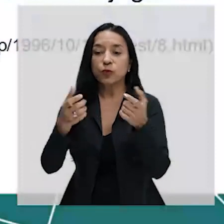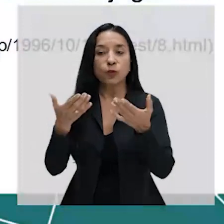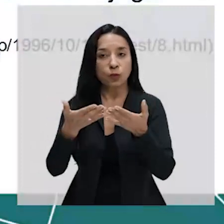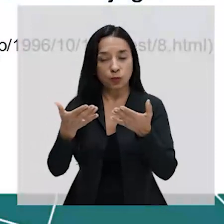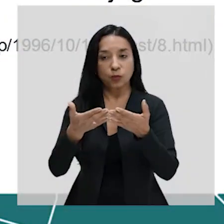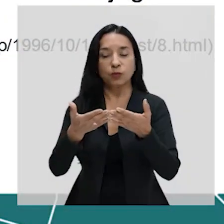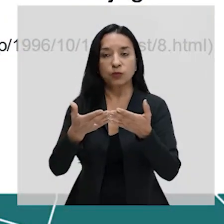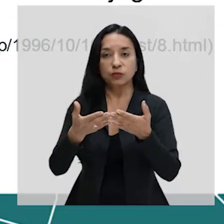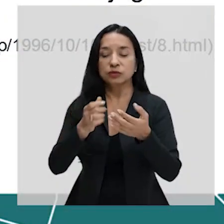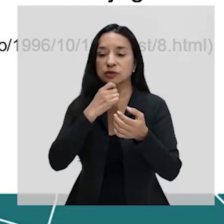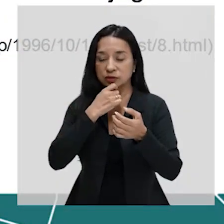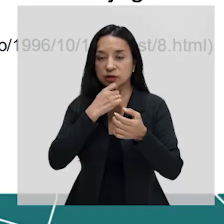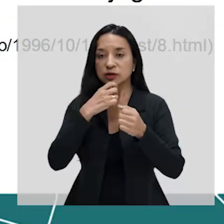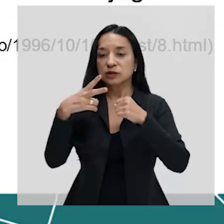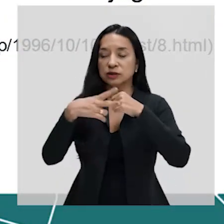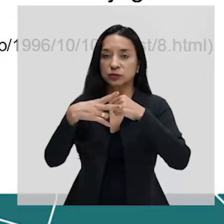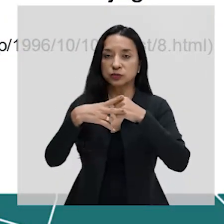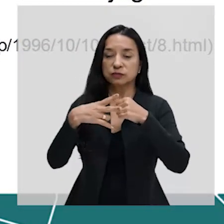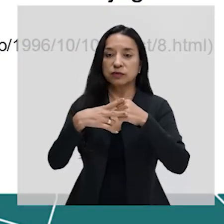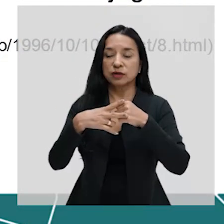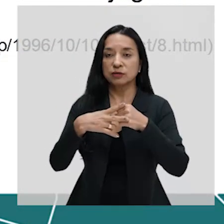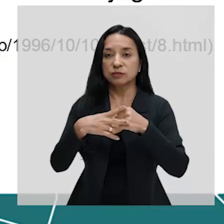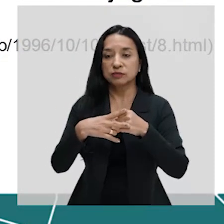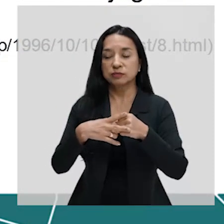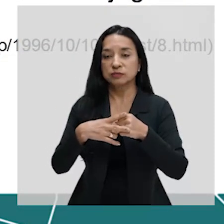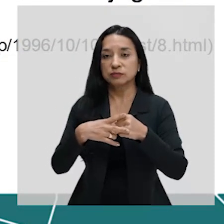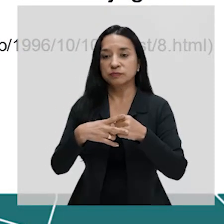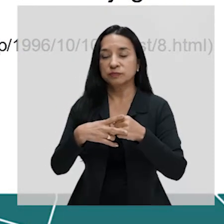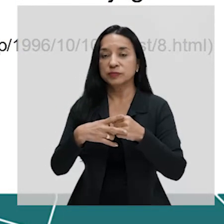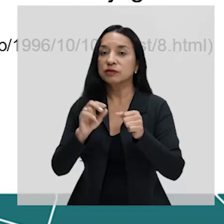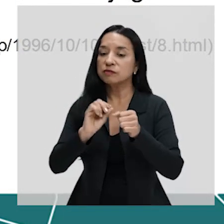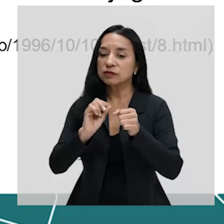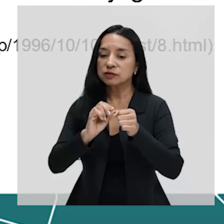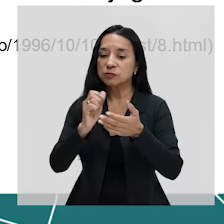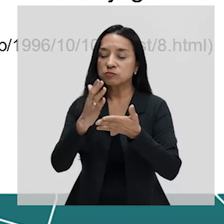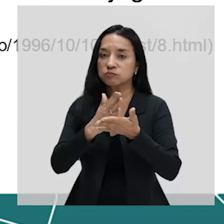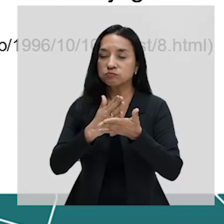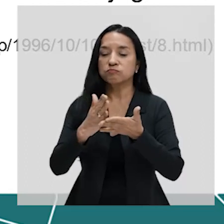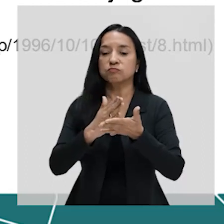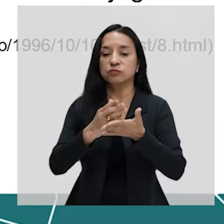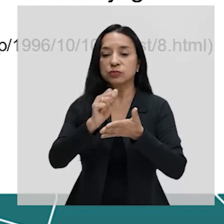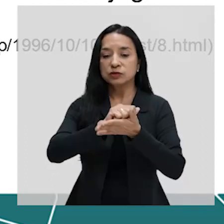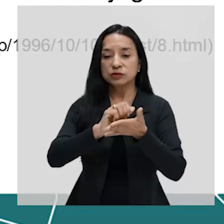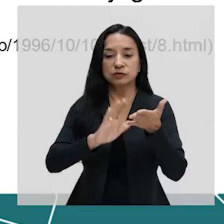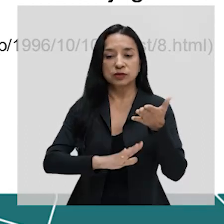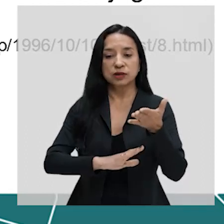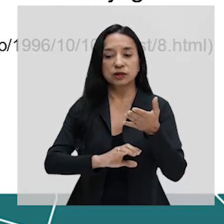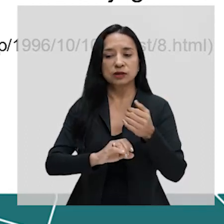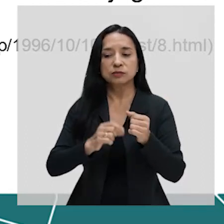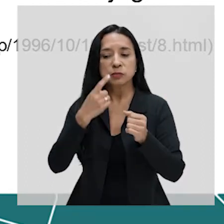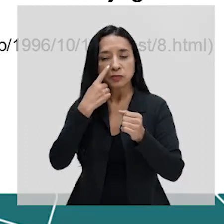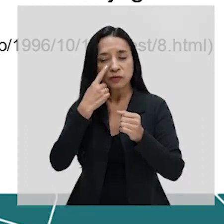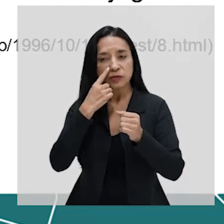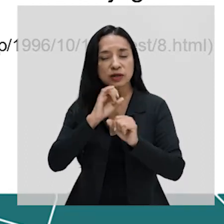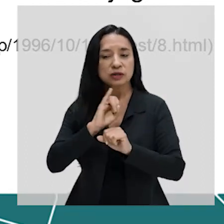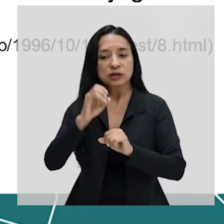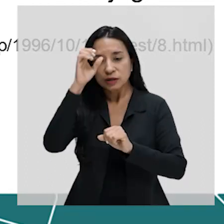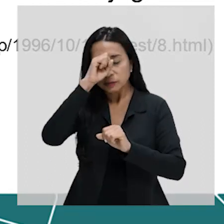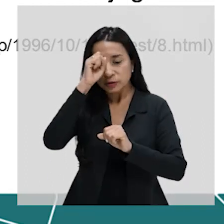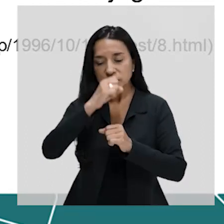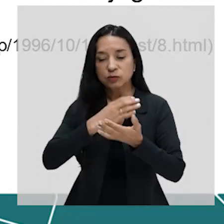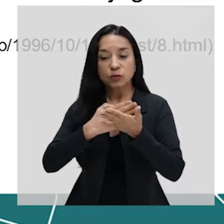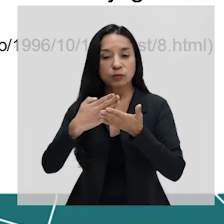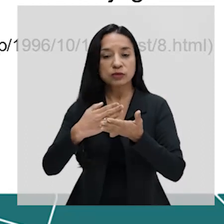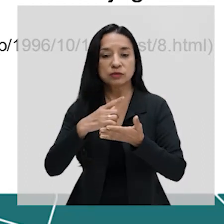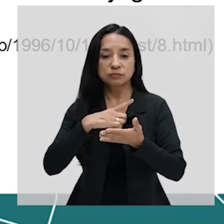vai falar ainda desses verbos, eu trouxe alguns exercícios, que é pra gente ver se vocês aprenderam mesmo, tá bom? Então, começando aqui temos,